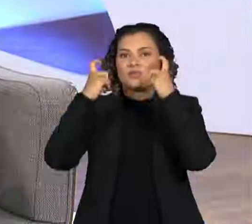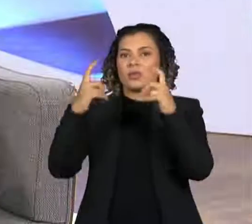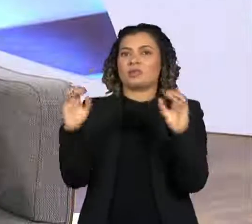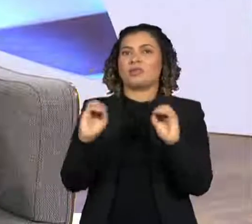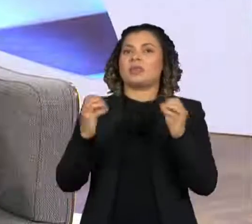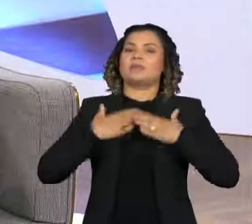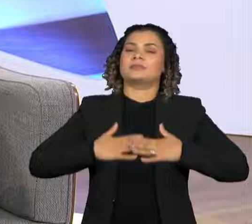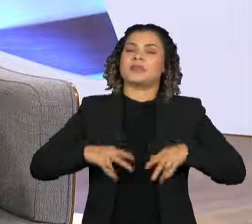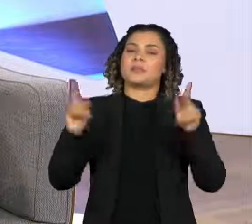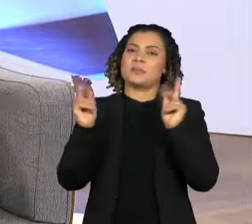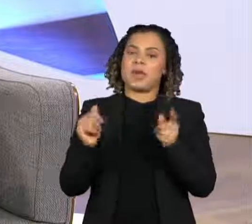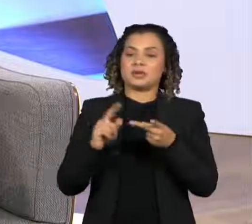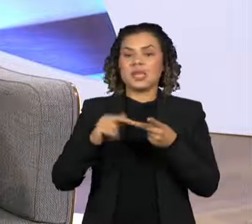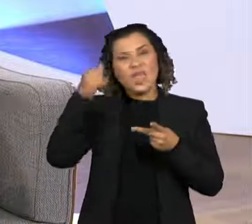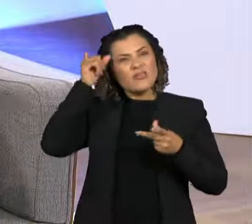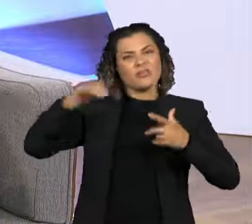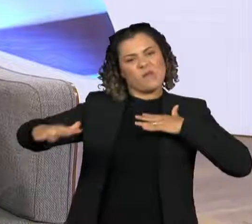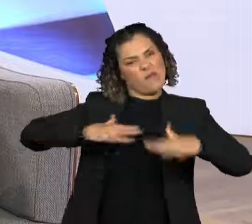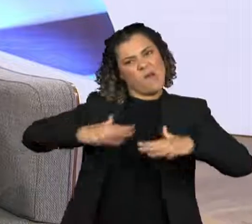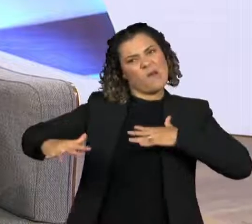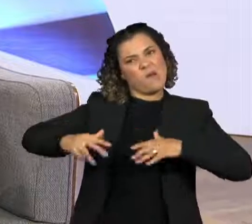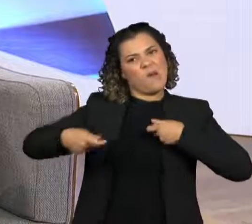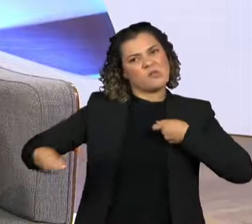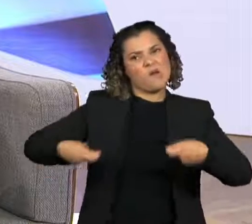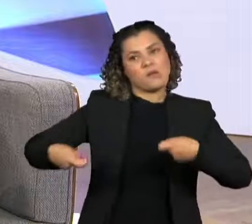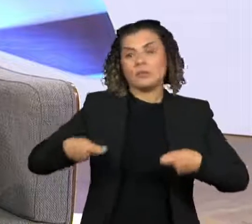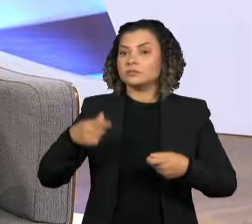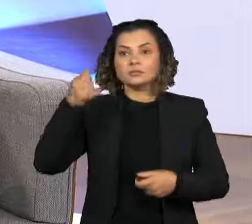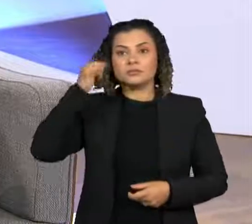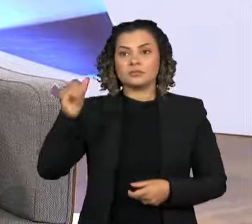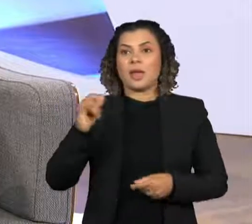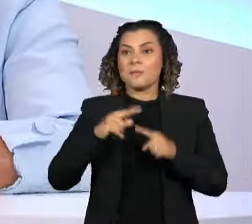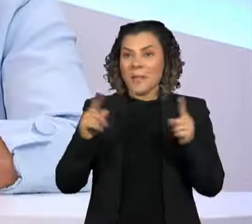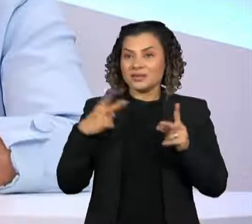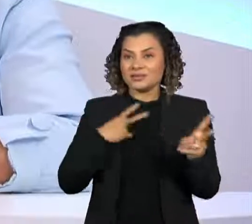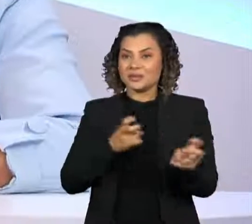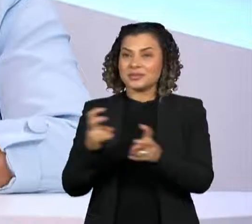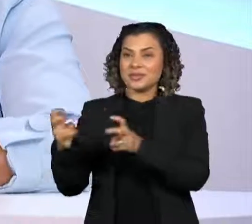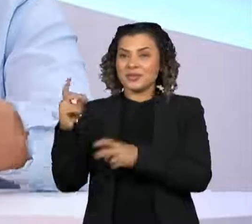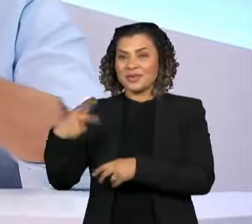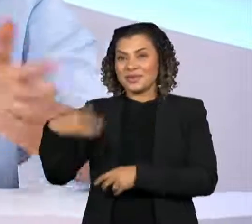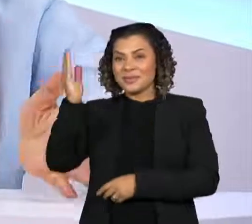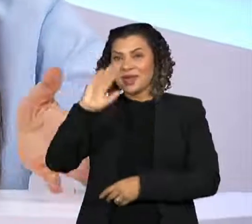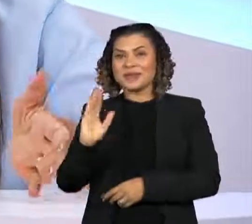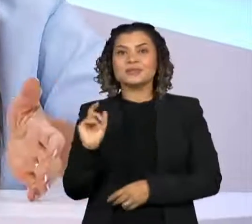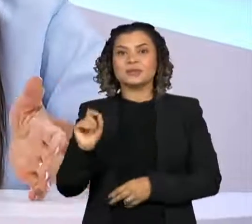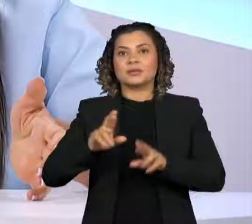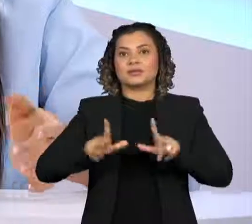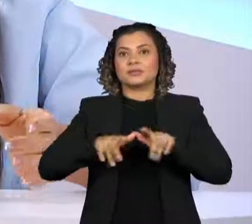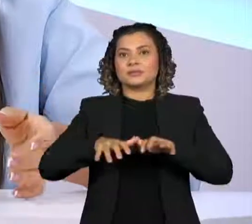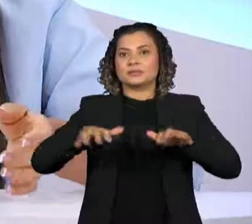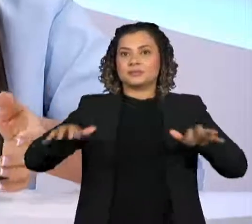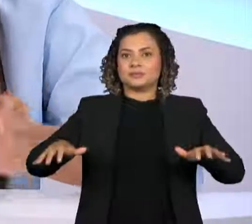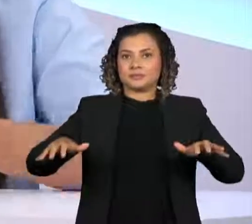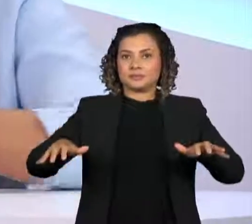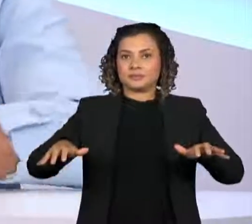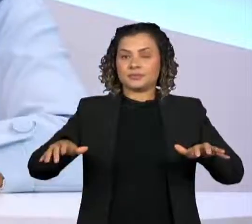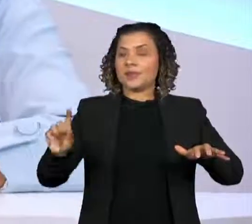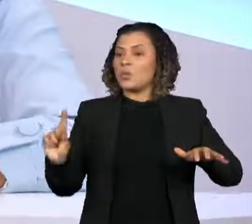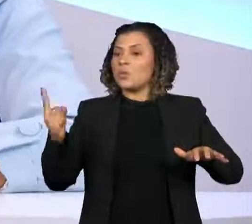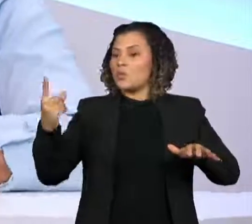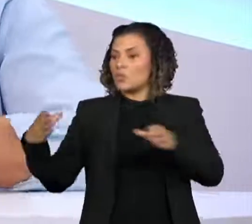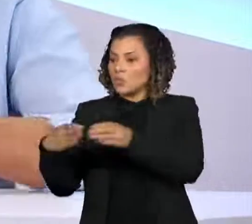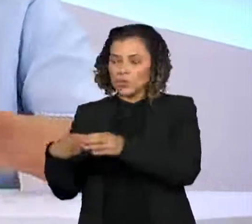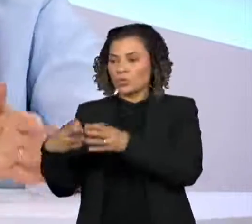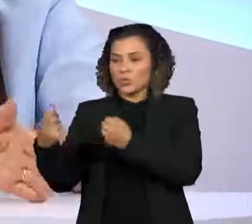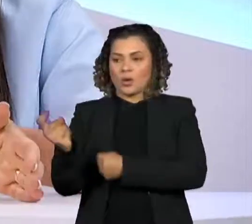violenta, sobre evitar o confronto, mas a gente vê cada vez mais o Brasil dividido em dois lados e um não